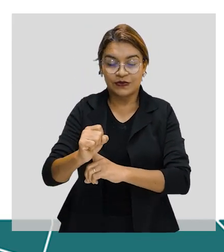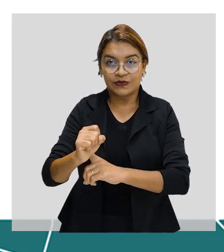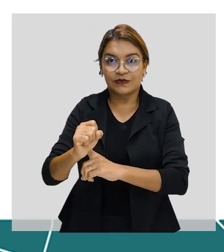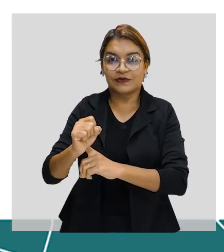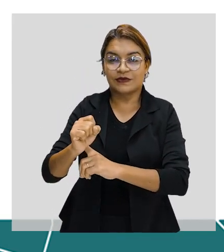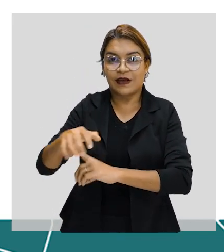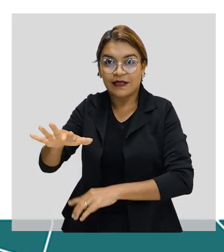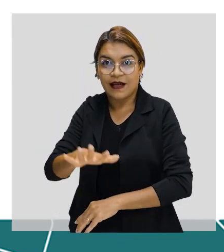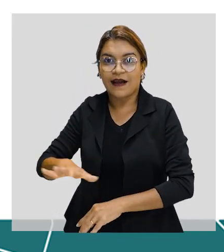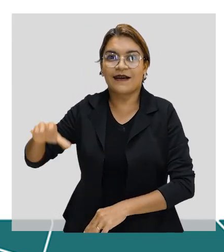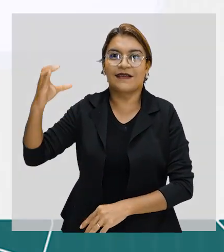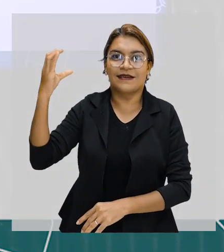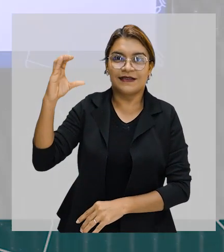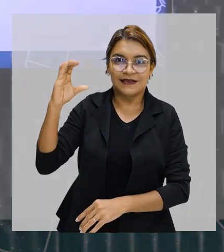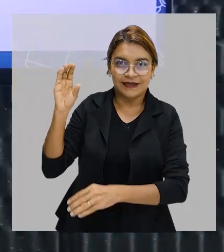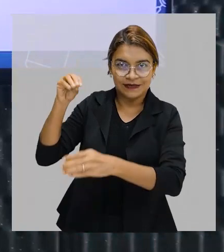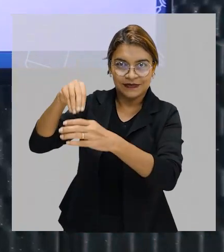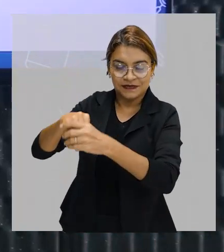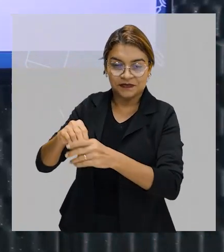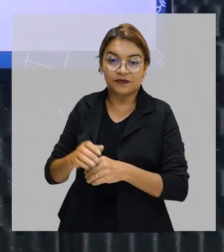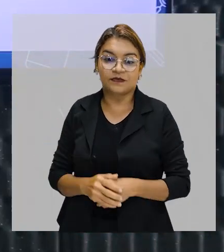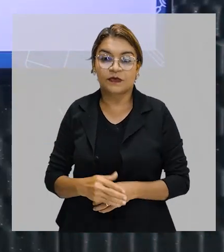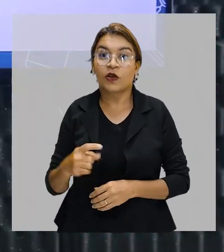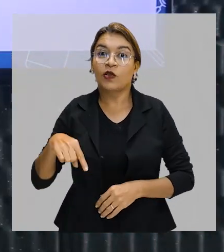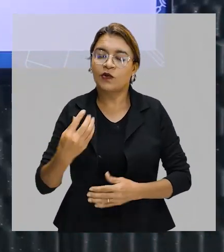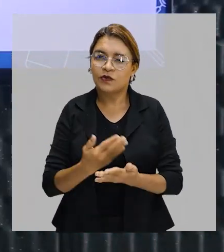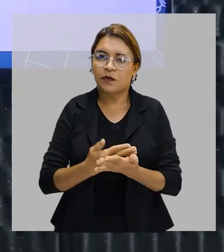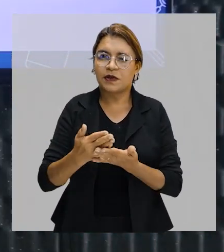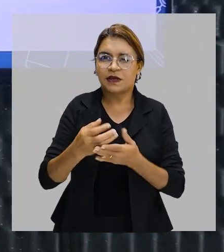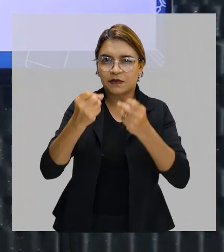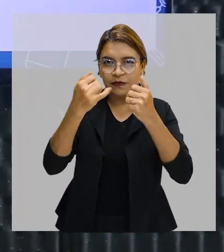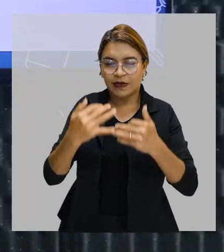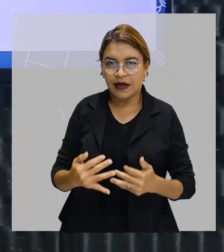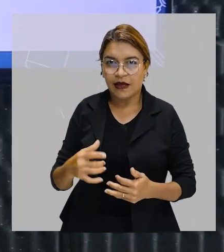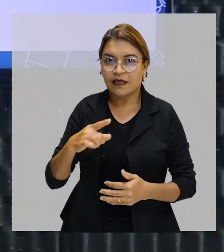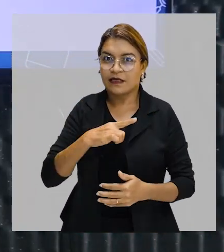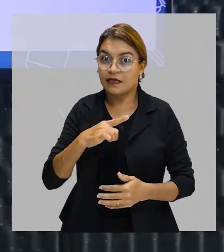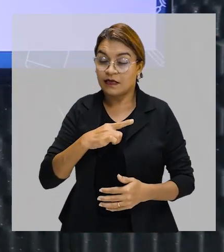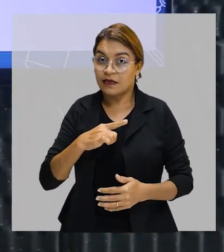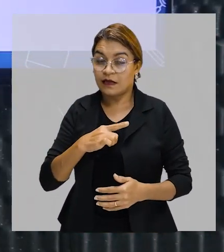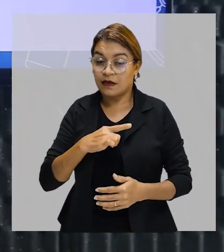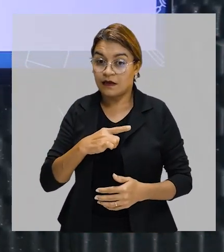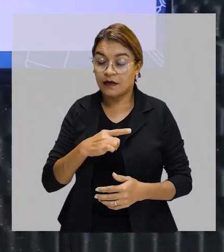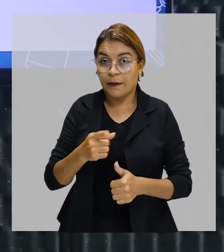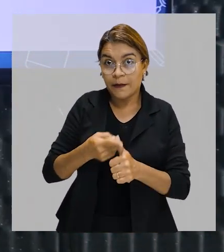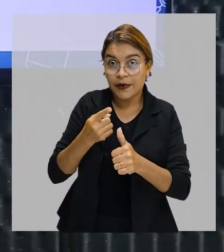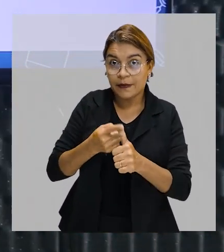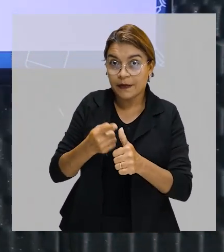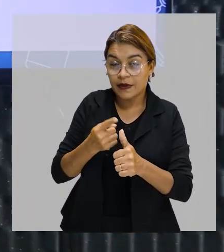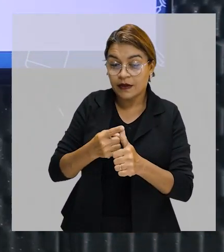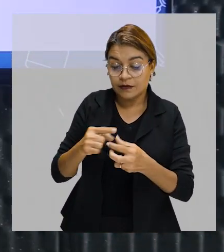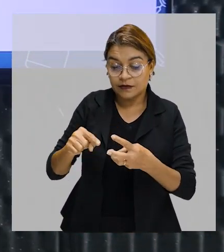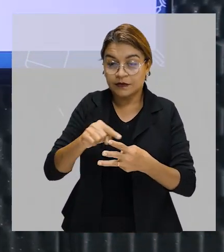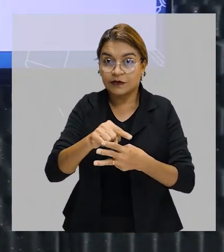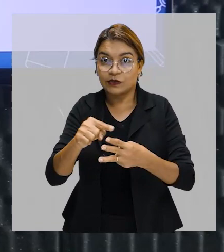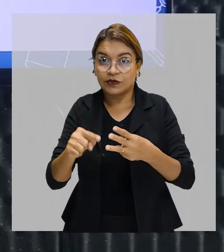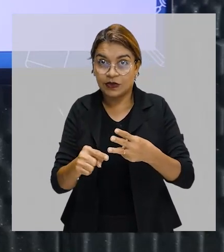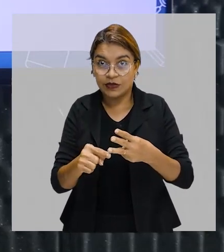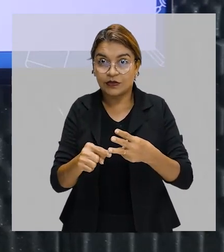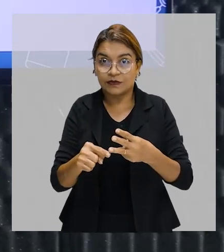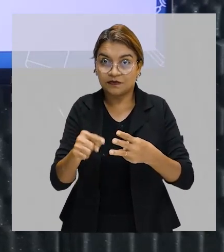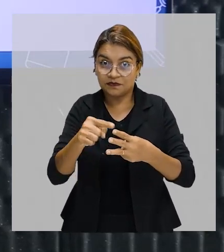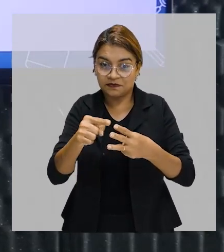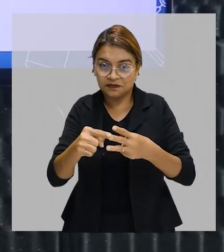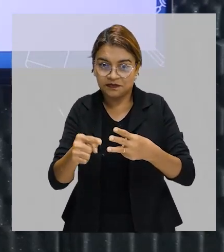área científica. E para a gente começar a falar sobre isso, eu dividi essa parte 1 em 3 tópicos, que são